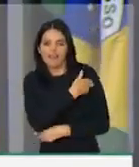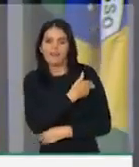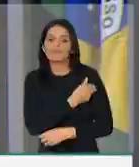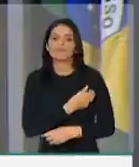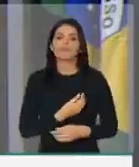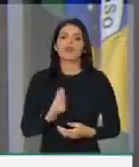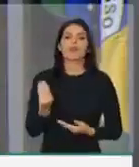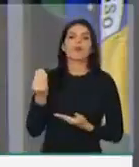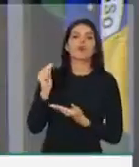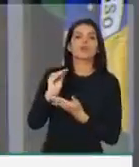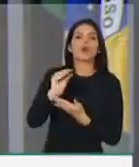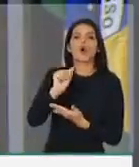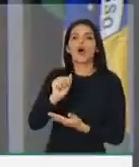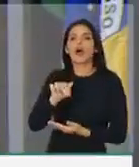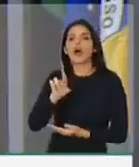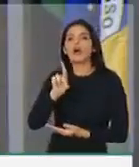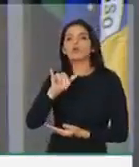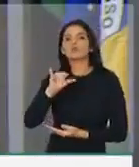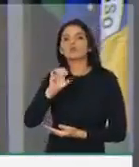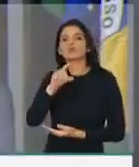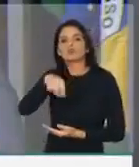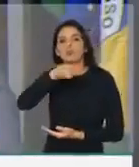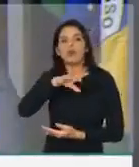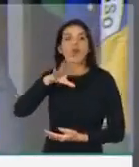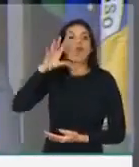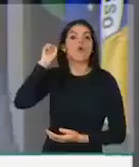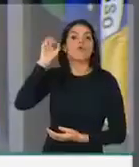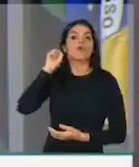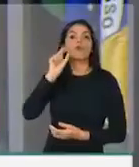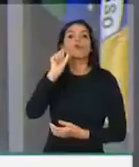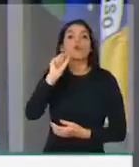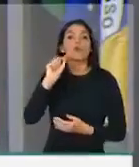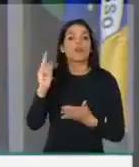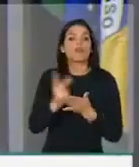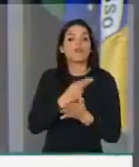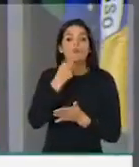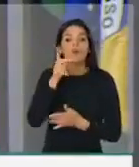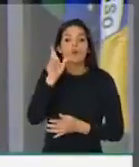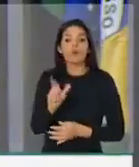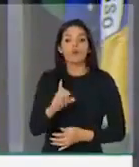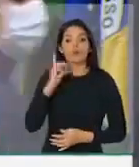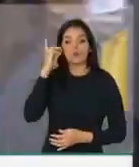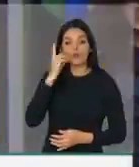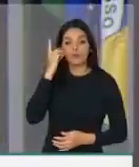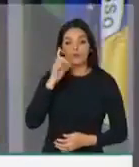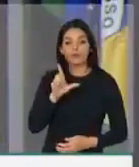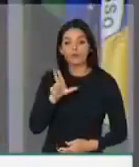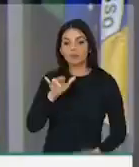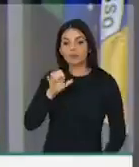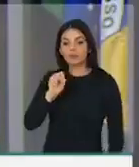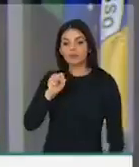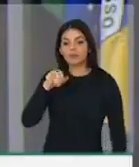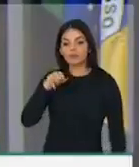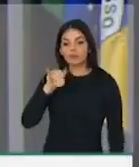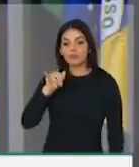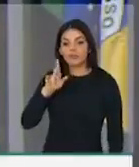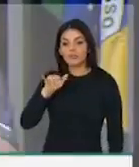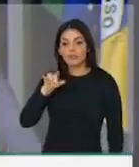o áudio para todos ouvir em alto e bom som do deputado Luís Miranda